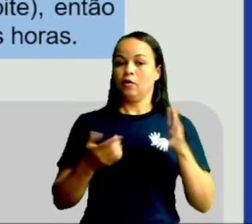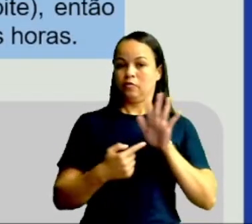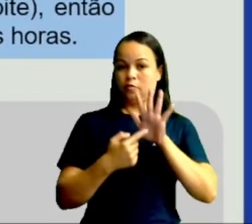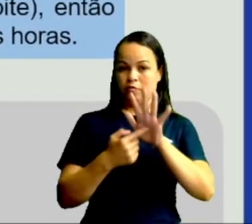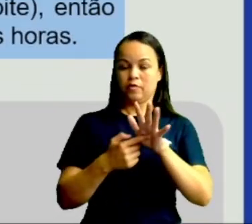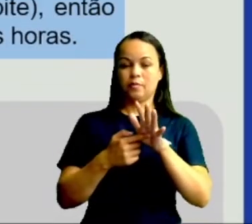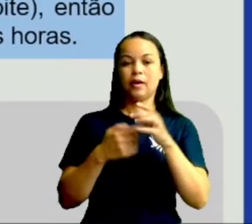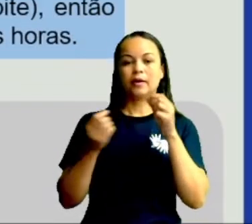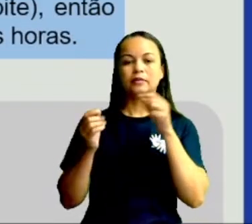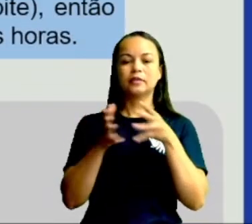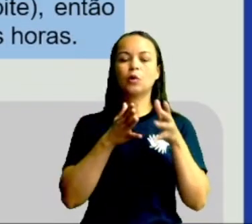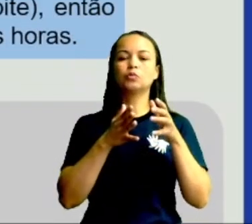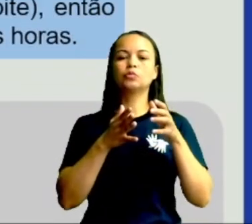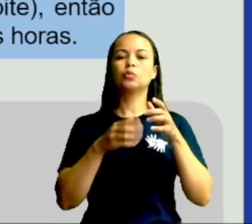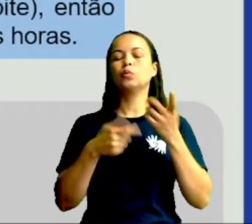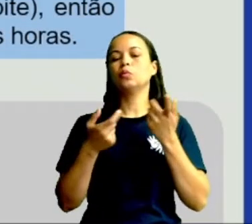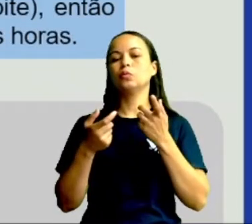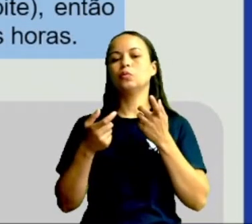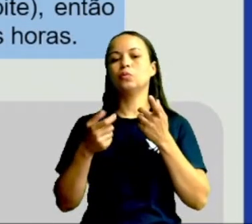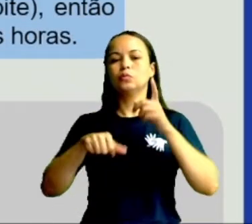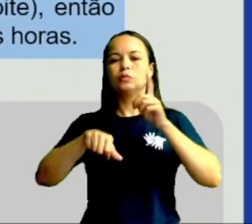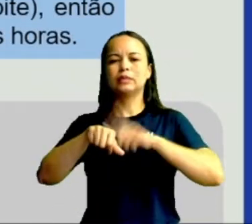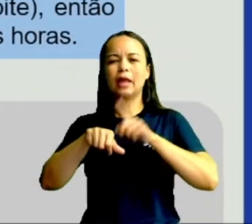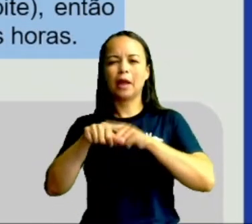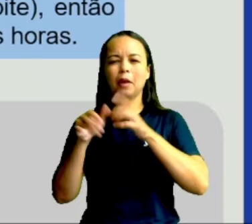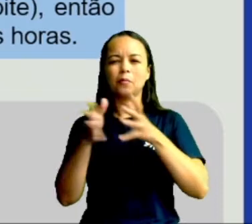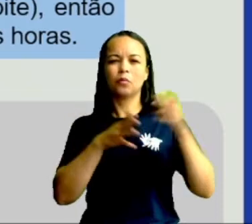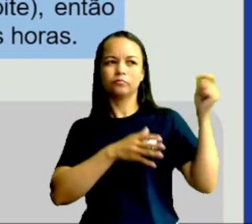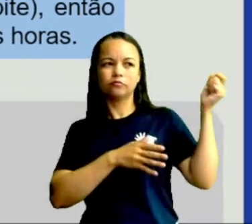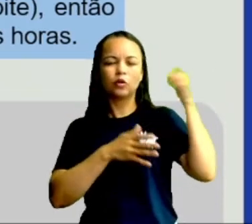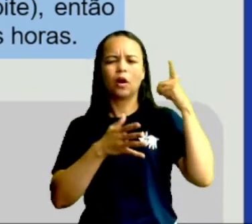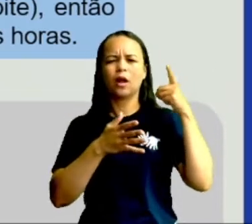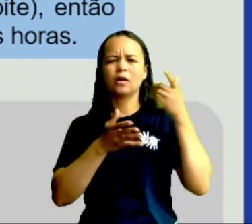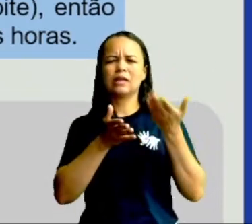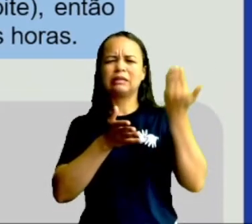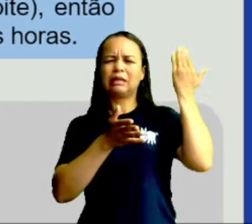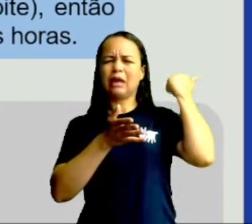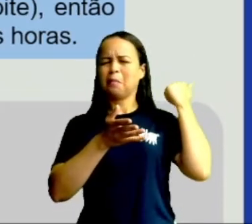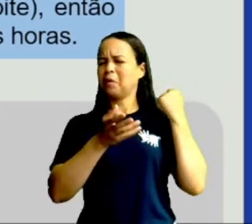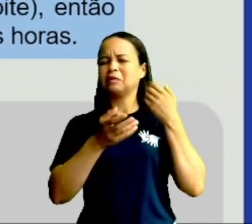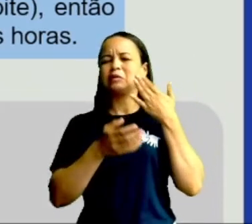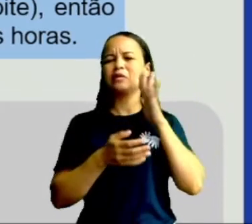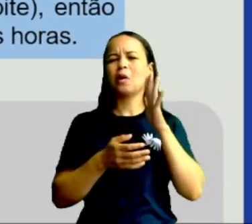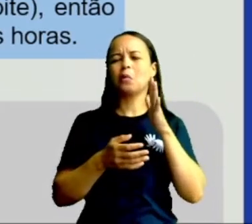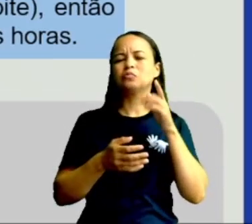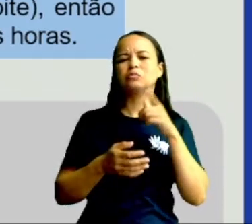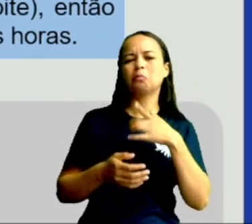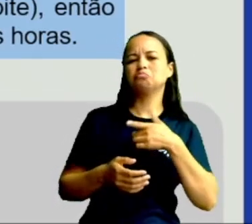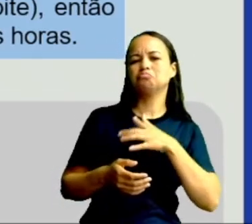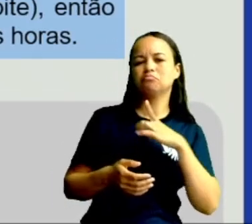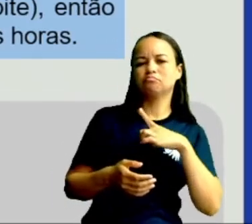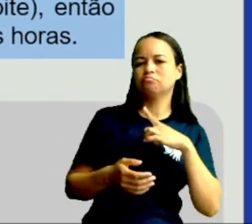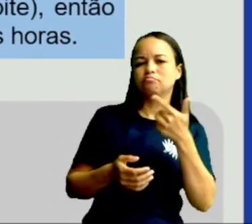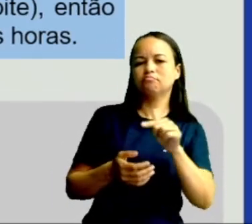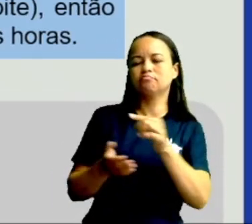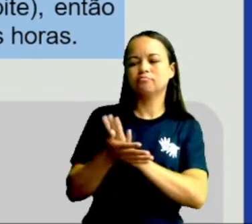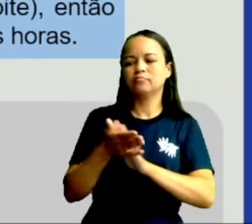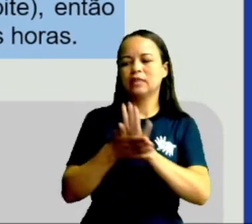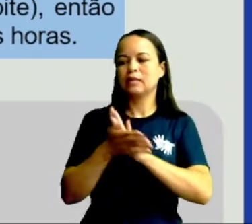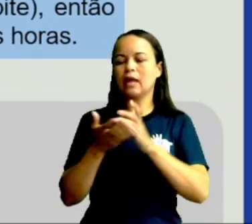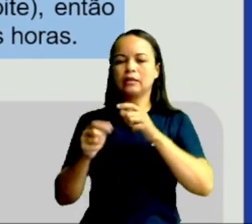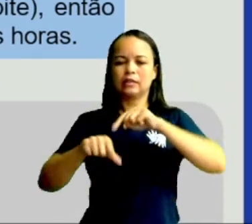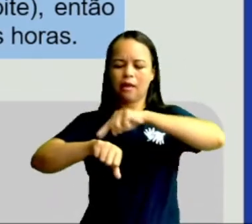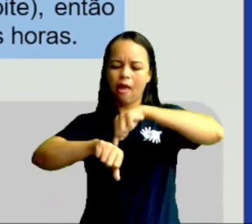tempo solar, né? Antigamente, quando não tínhamos celular, nem relógio de ponteiro, né, os seres humanos se viram